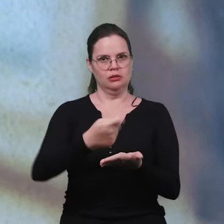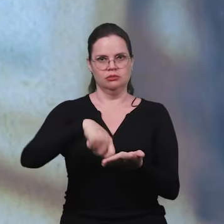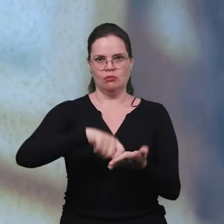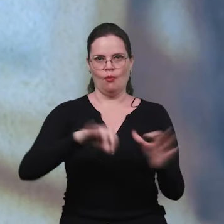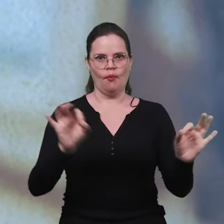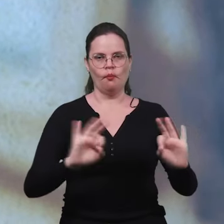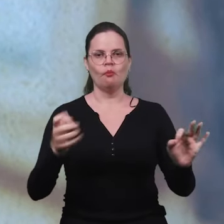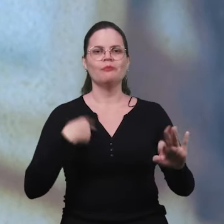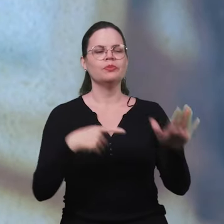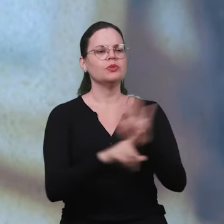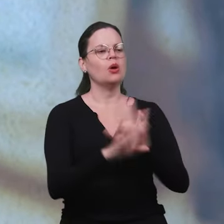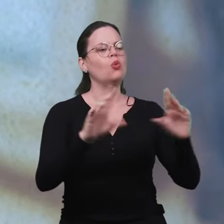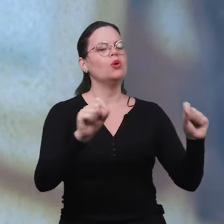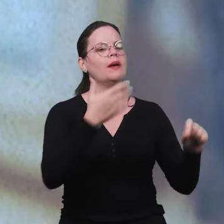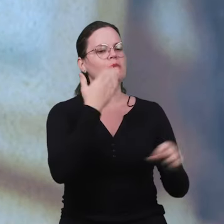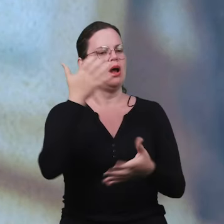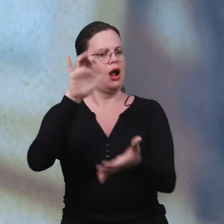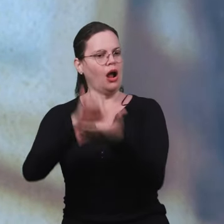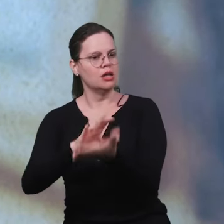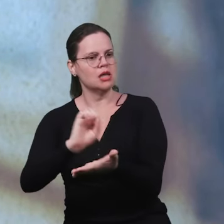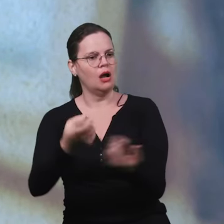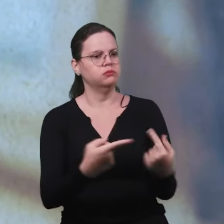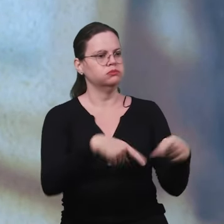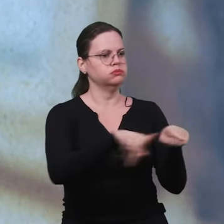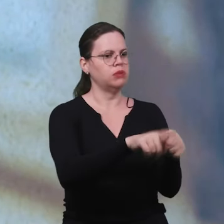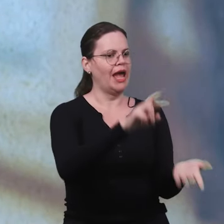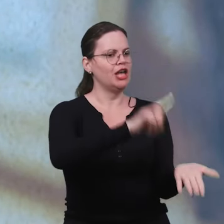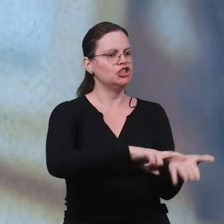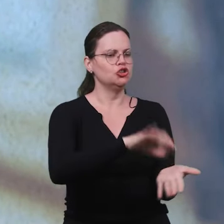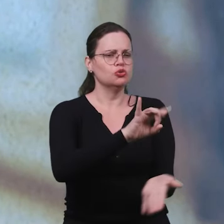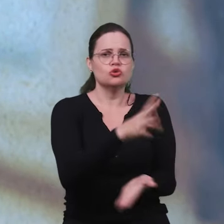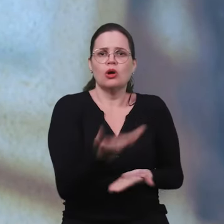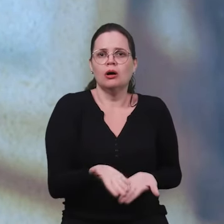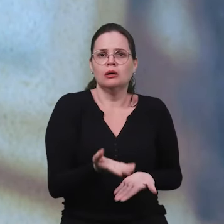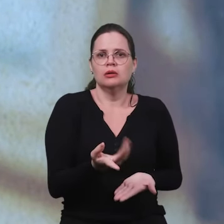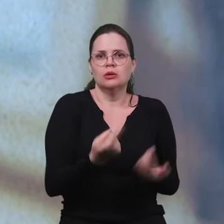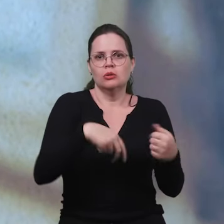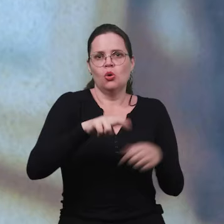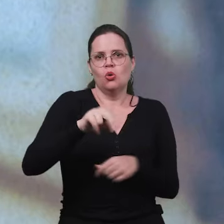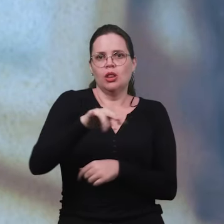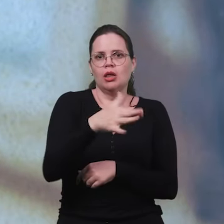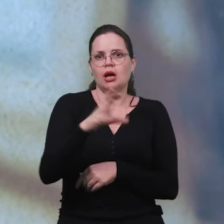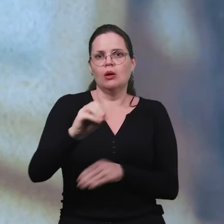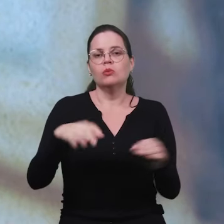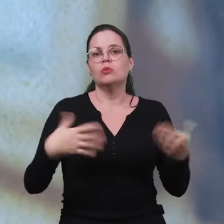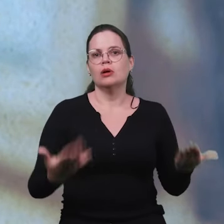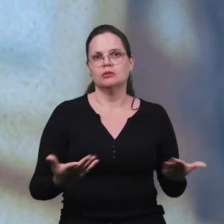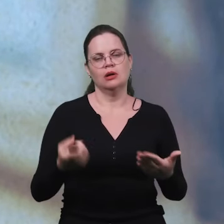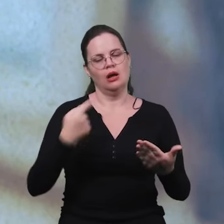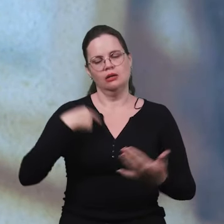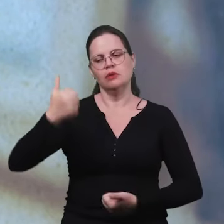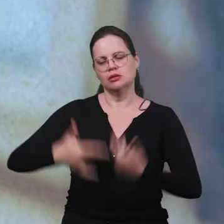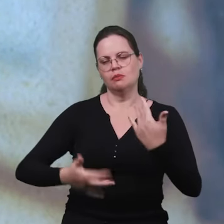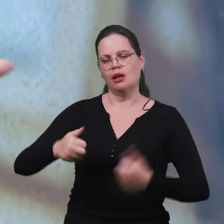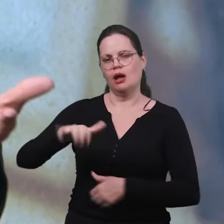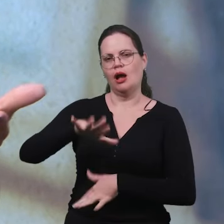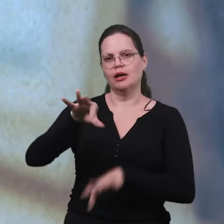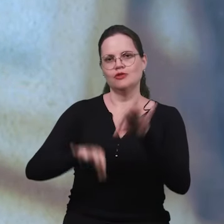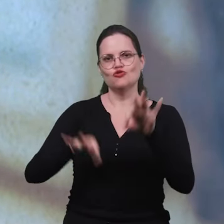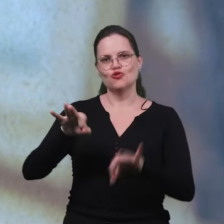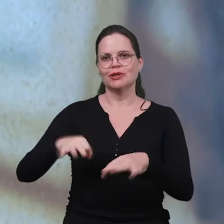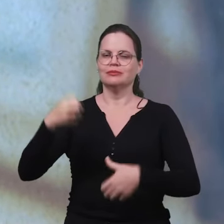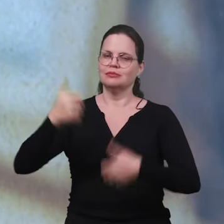eles queriam saber o que era melhor. Era se casar ou registrar a união estável. E ali, claro, primeiramente dei aquela explicação jurídica, que é o que as